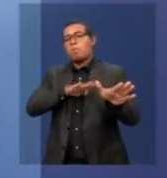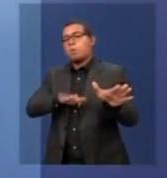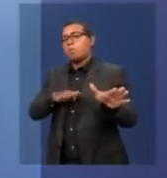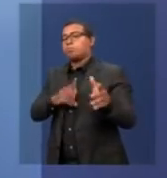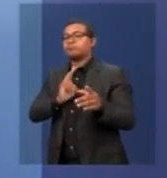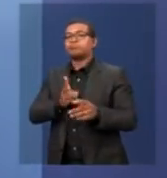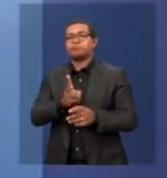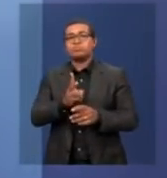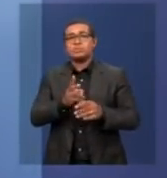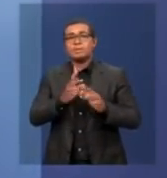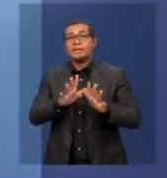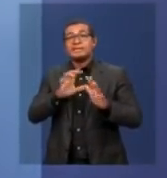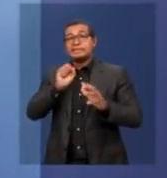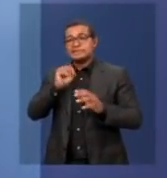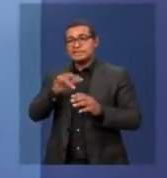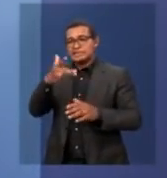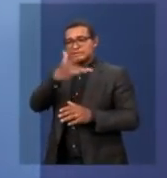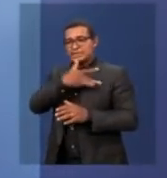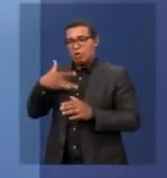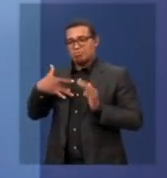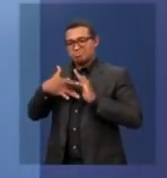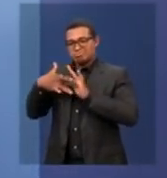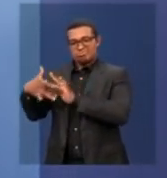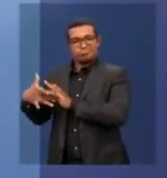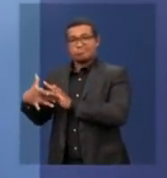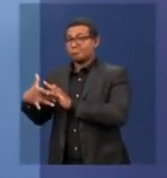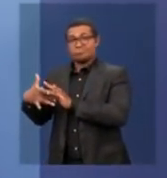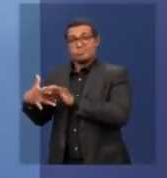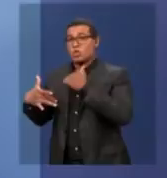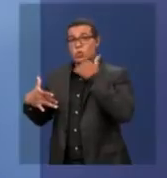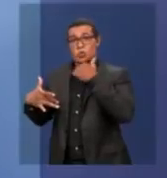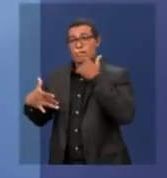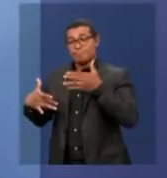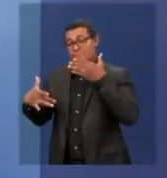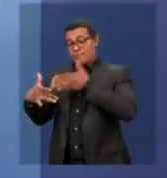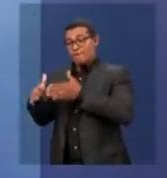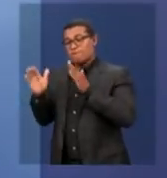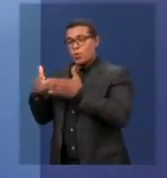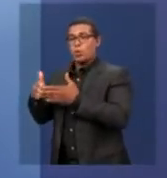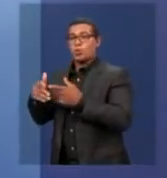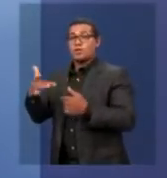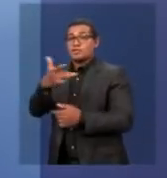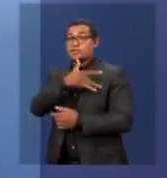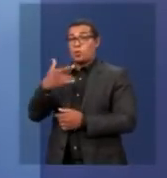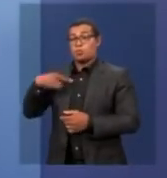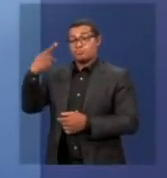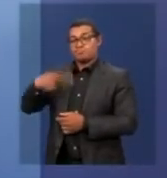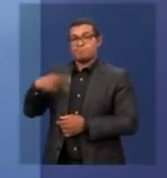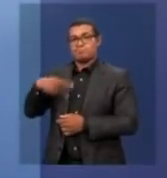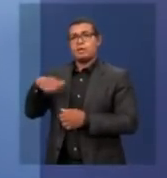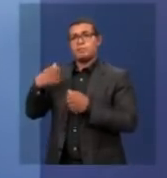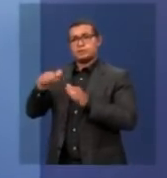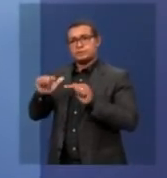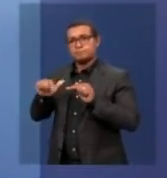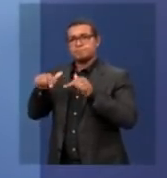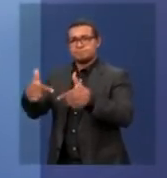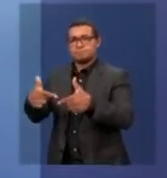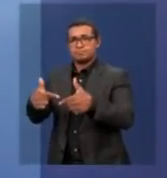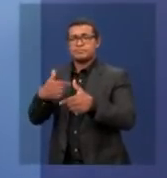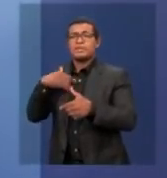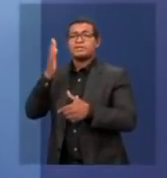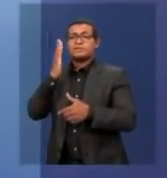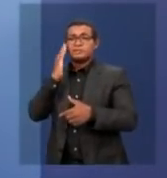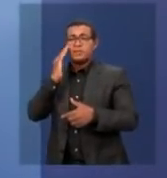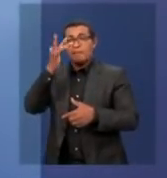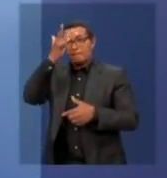resolver colocar a saúde de pé a saúde está tem que funcionar eu sei que as pessoas sofrem duas horas para o